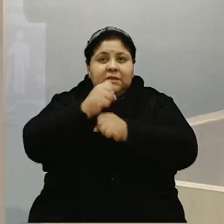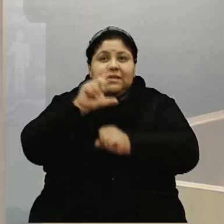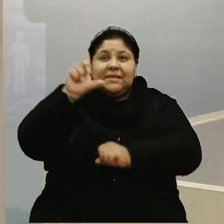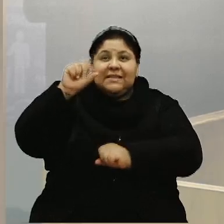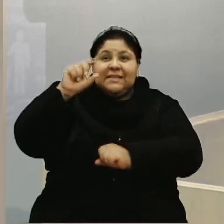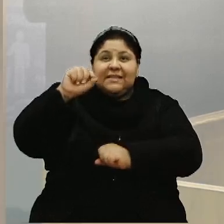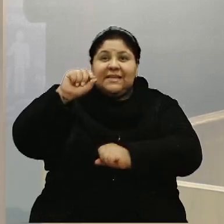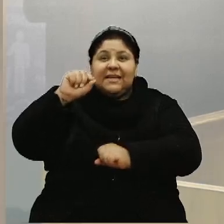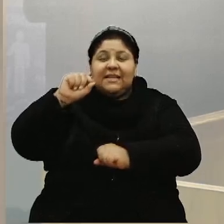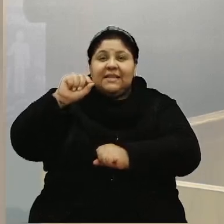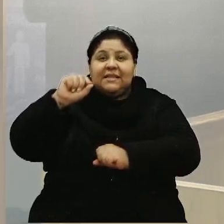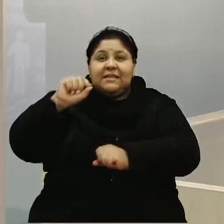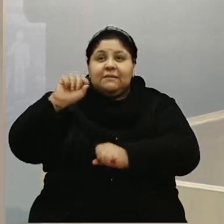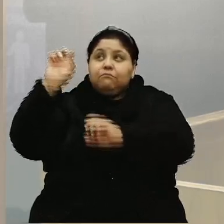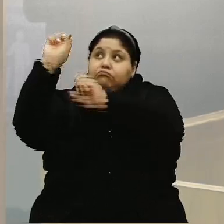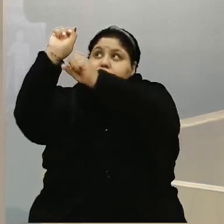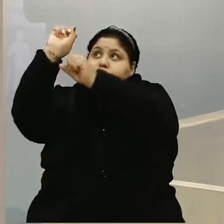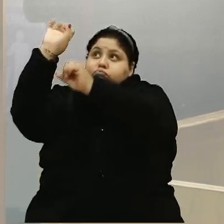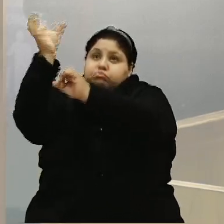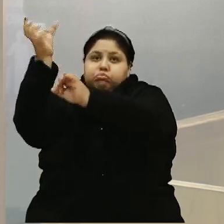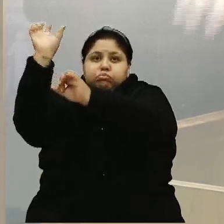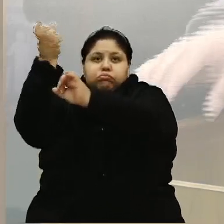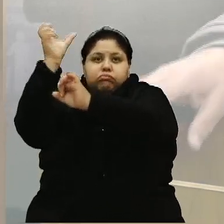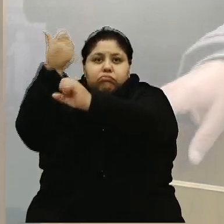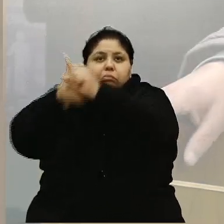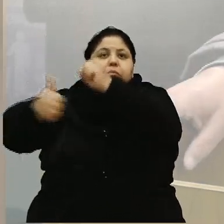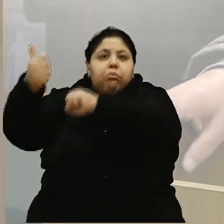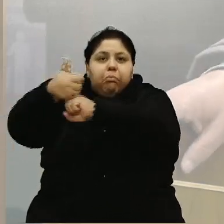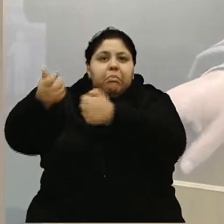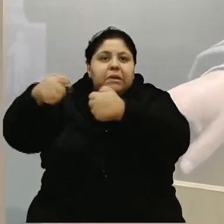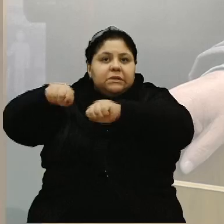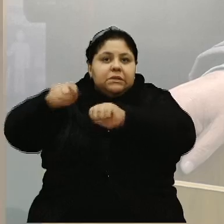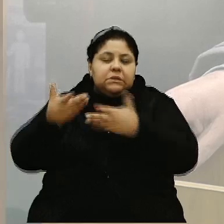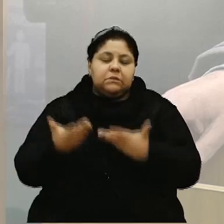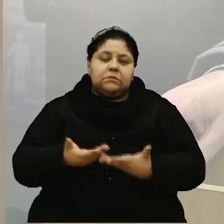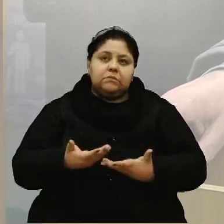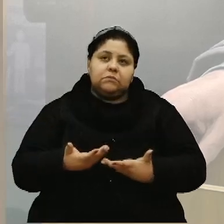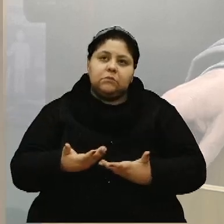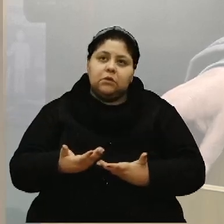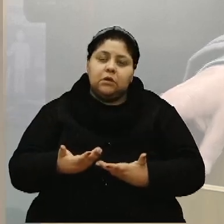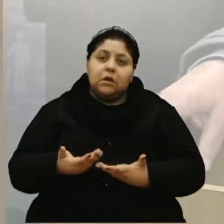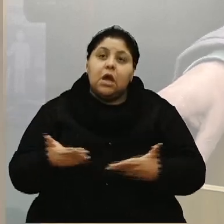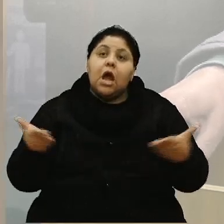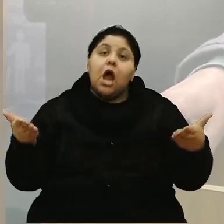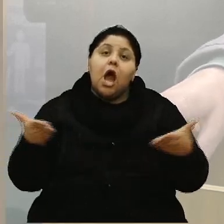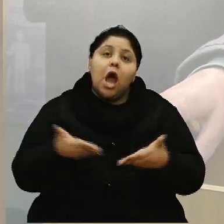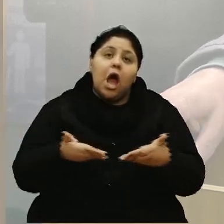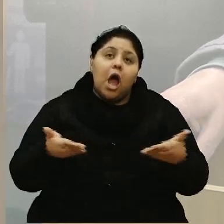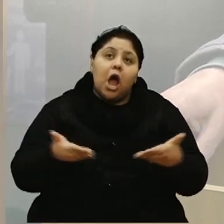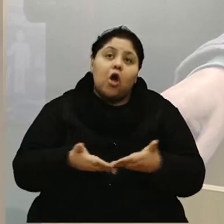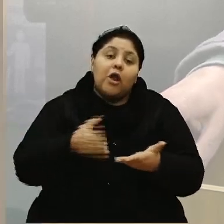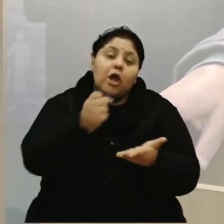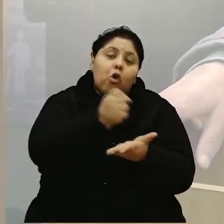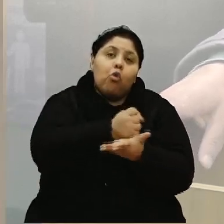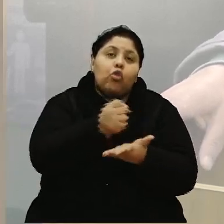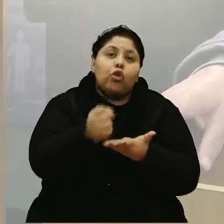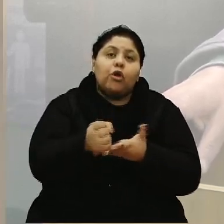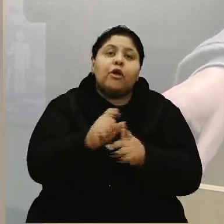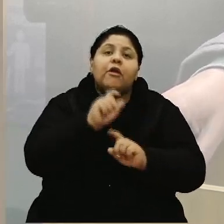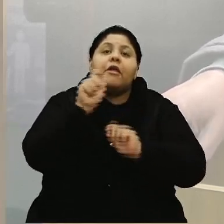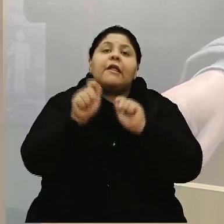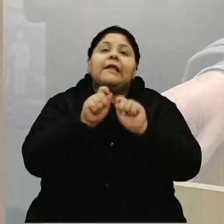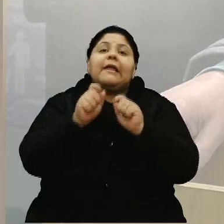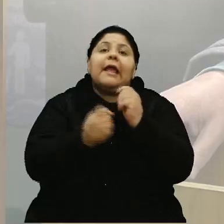rua, troque 3 então, uma intercalada uma da outra já ajudava. Não, agora isso é contrato. Mas quem é que